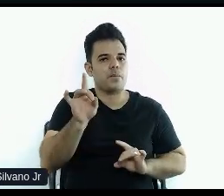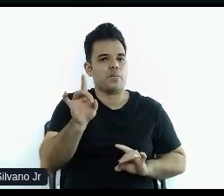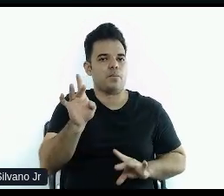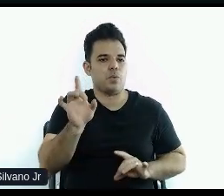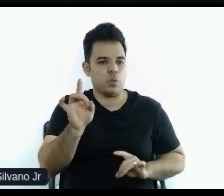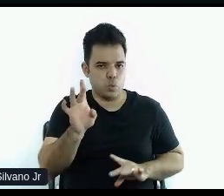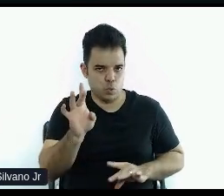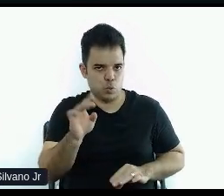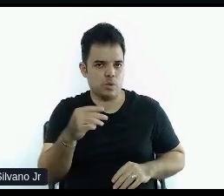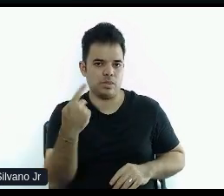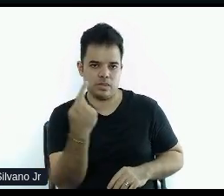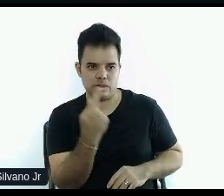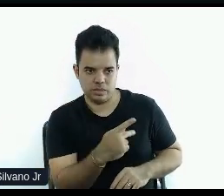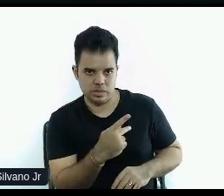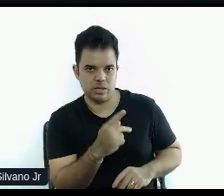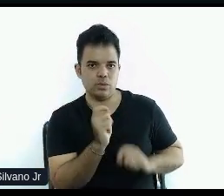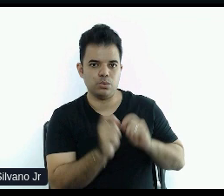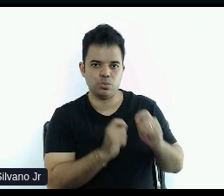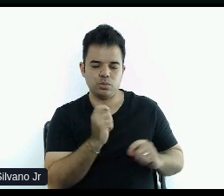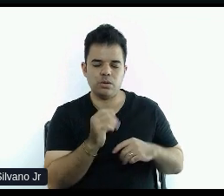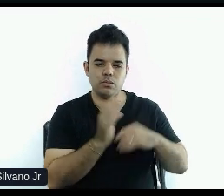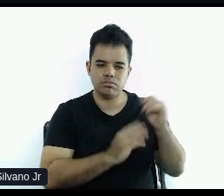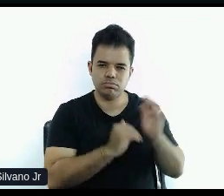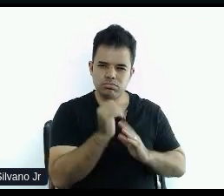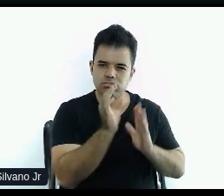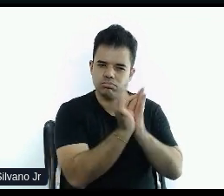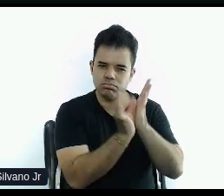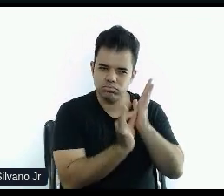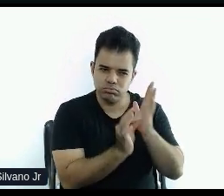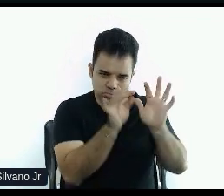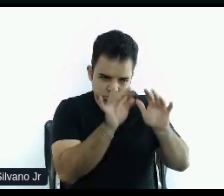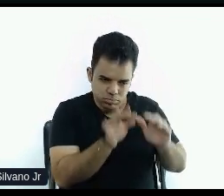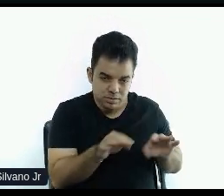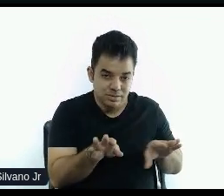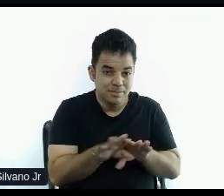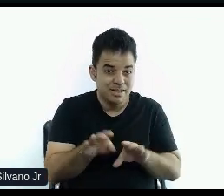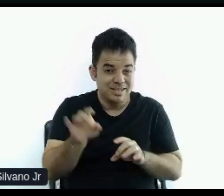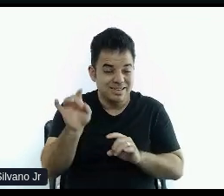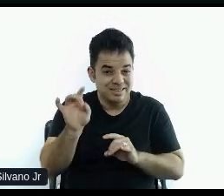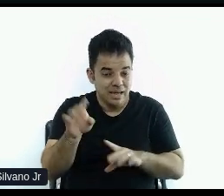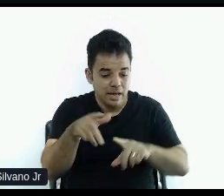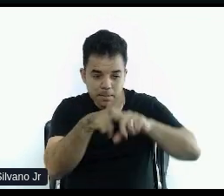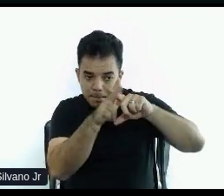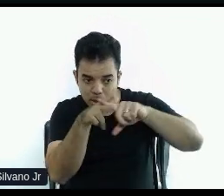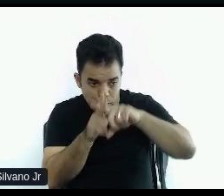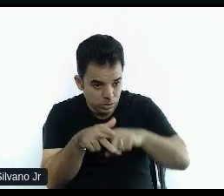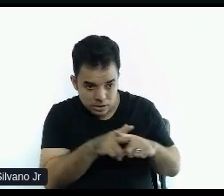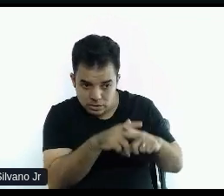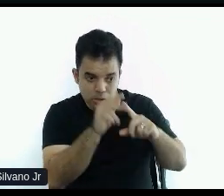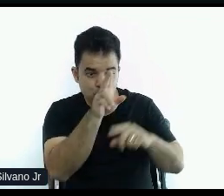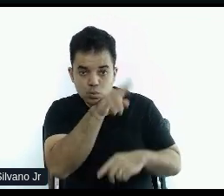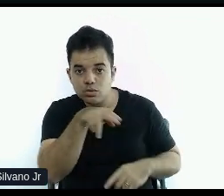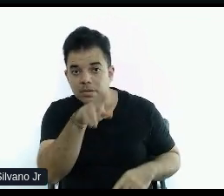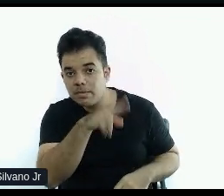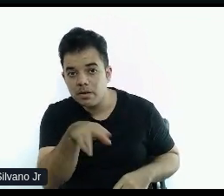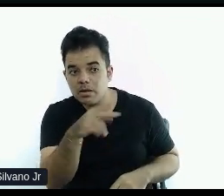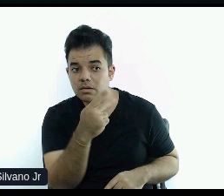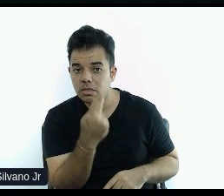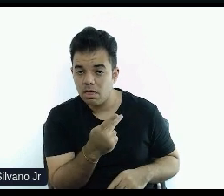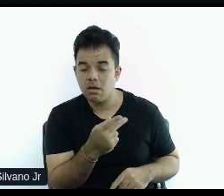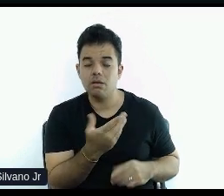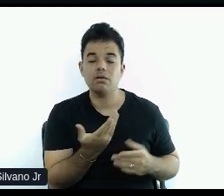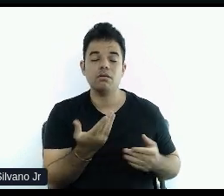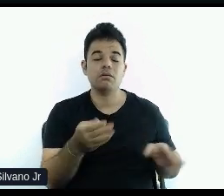boas práticas de codificação, a técnicas de manutenção e usabilidade, e dentre outros,